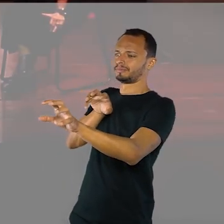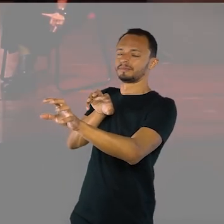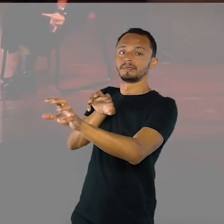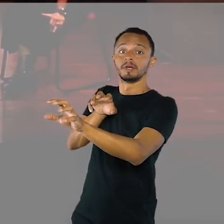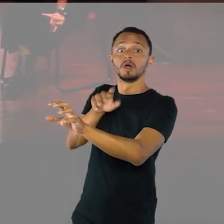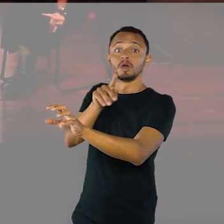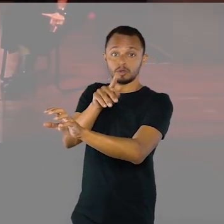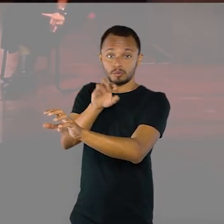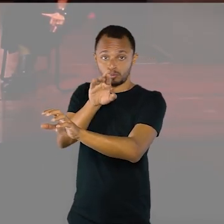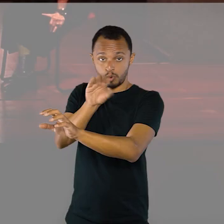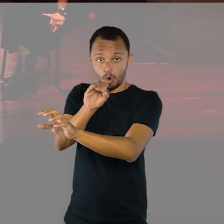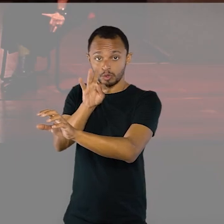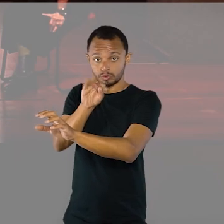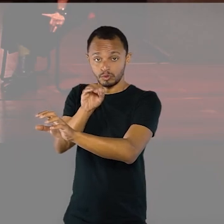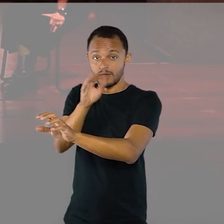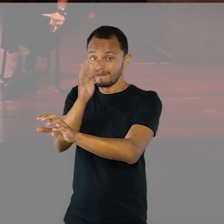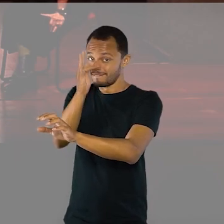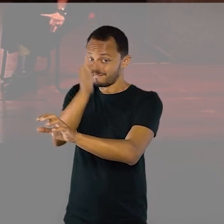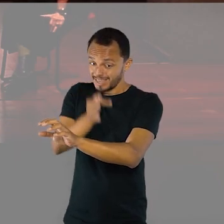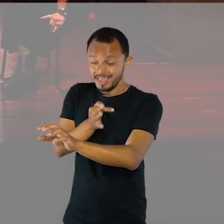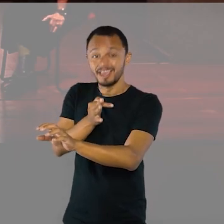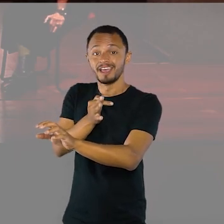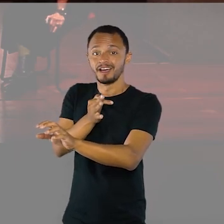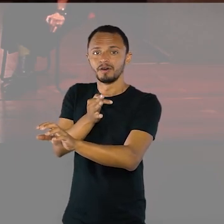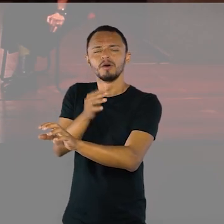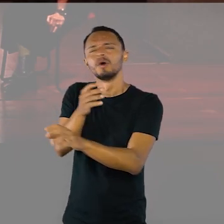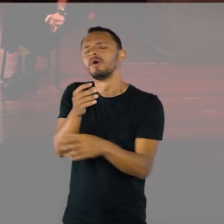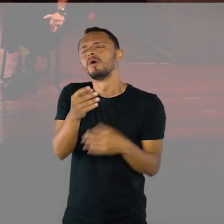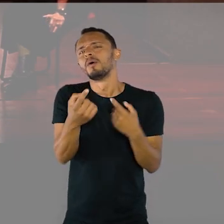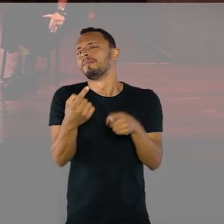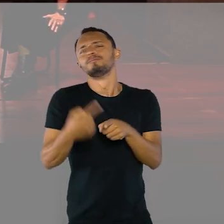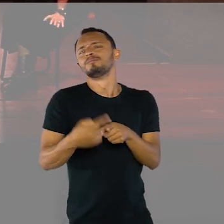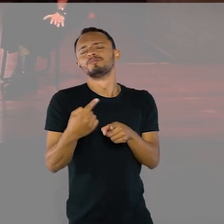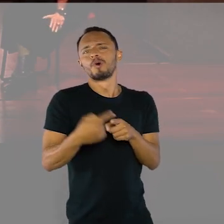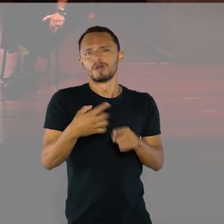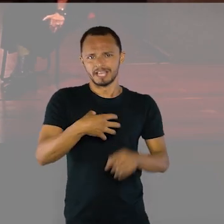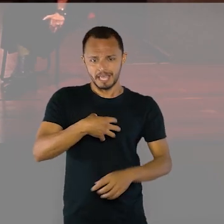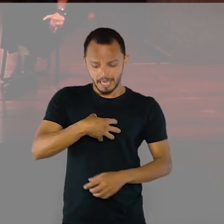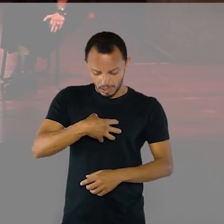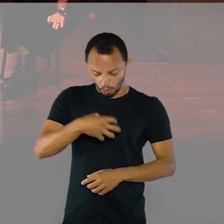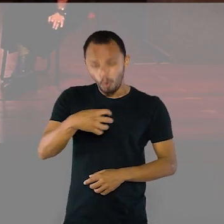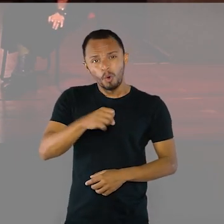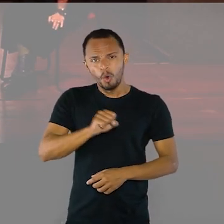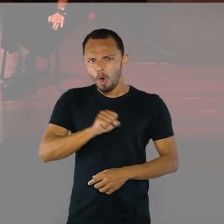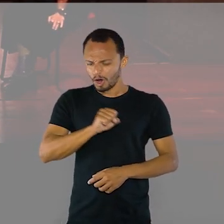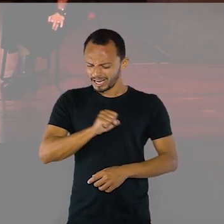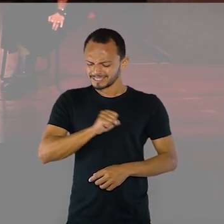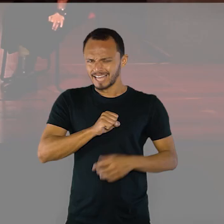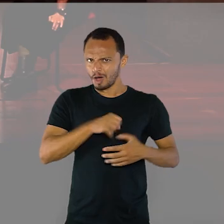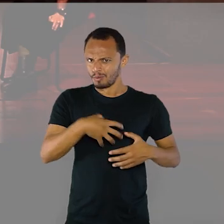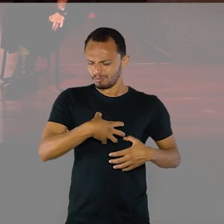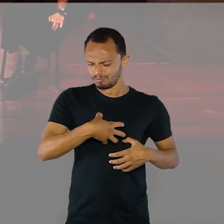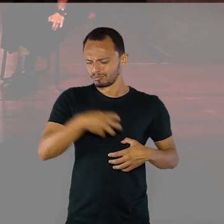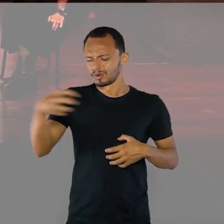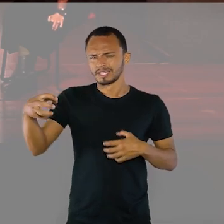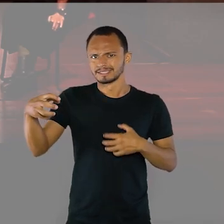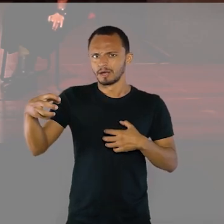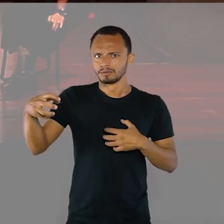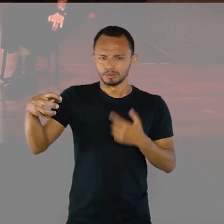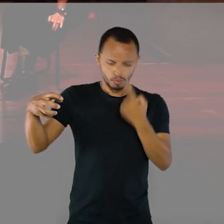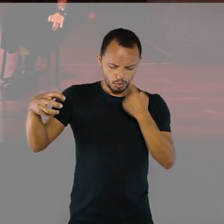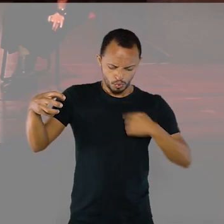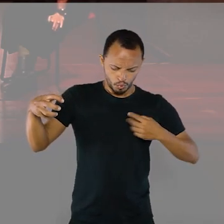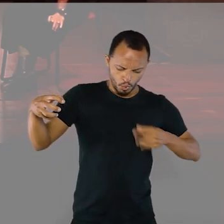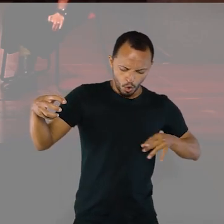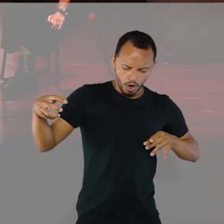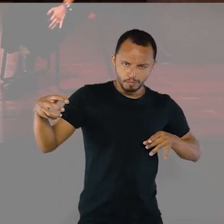Dona Maria da Glória. Não, mas quem teve essa ideia brilhante de tirar o coração? Então, vou contar. É inacreditável a história. E aí